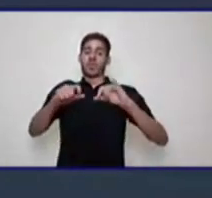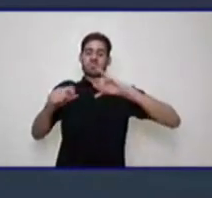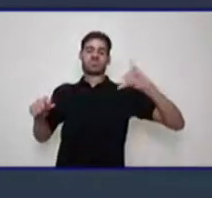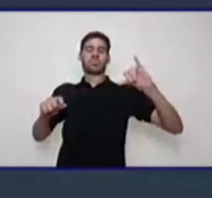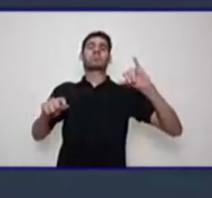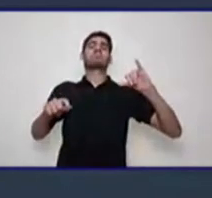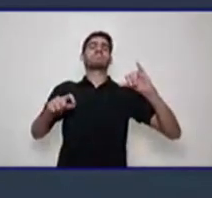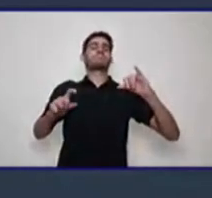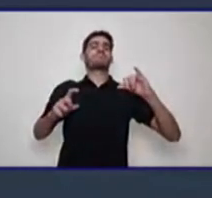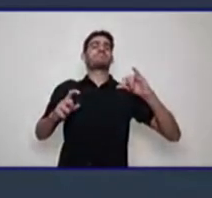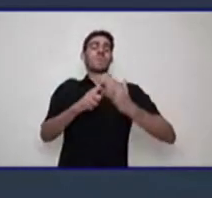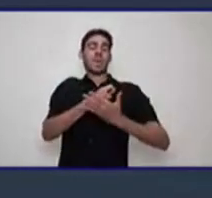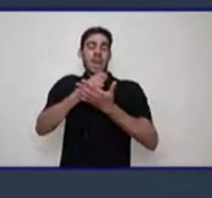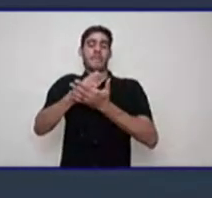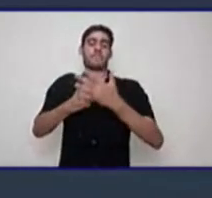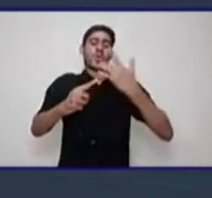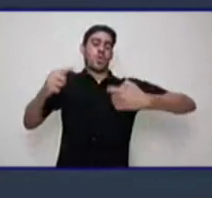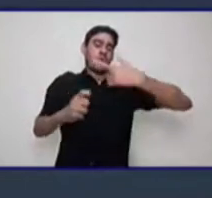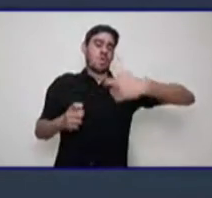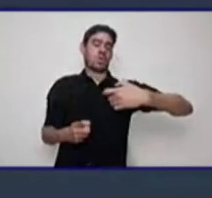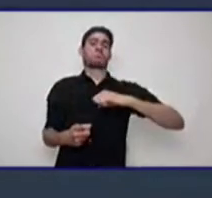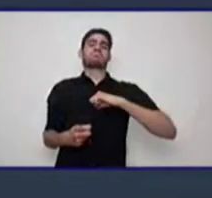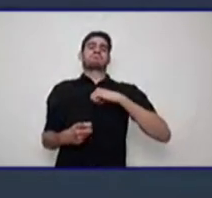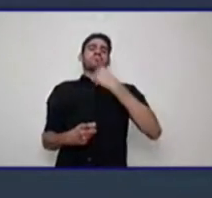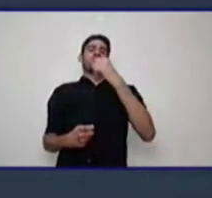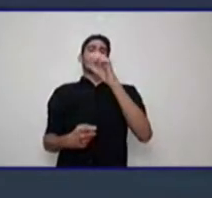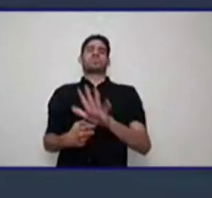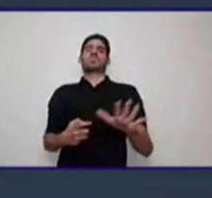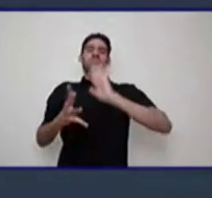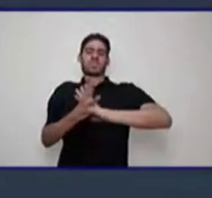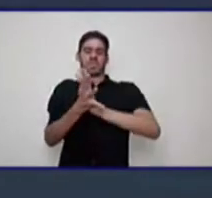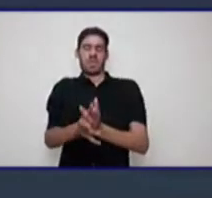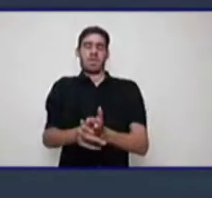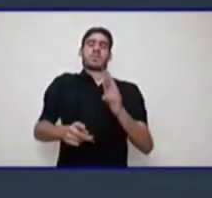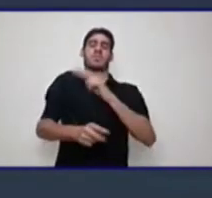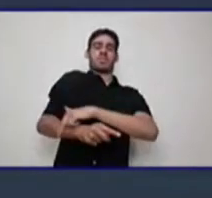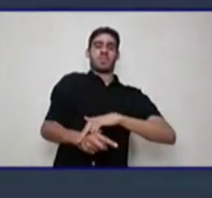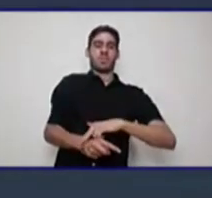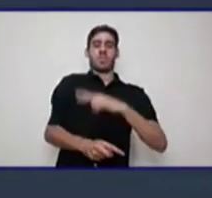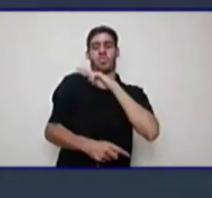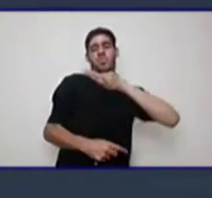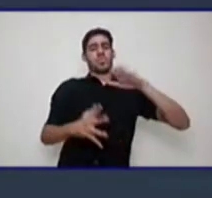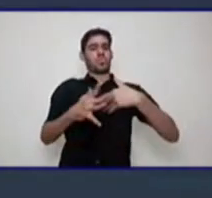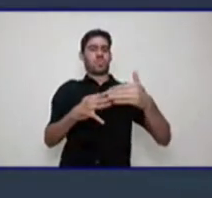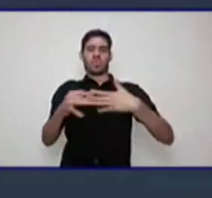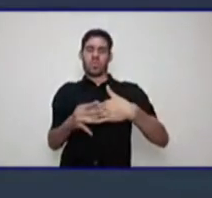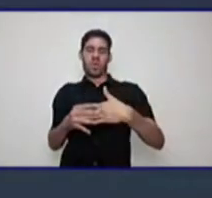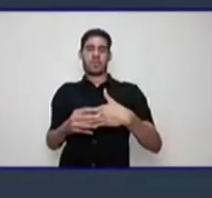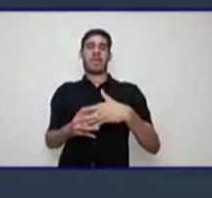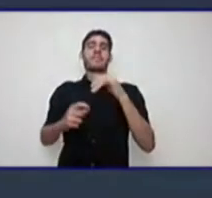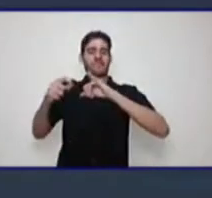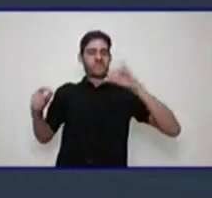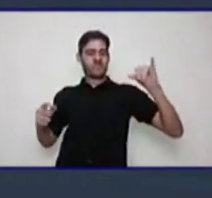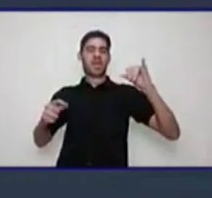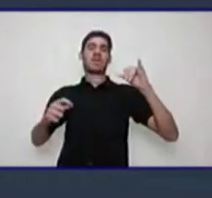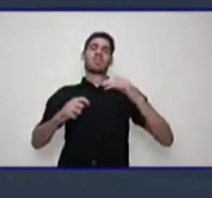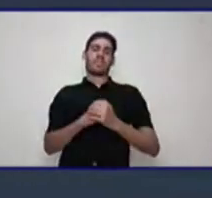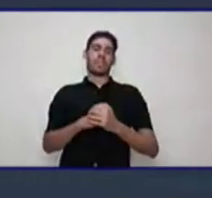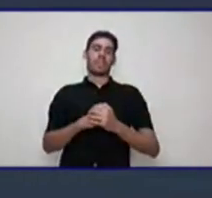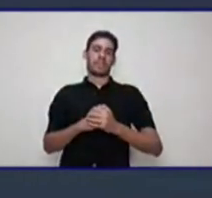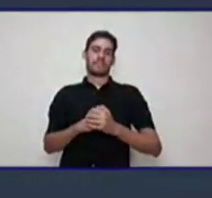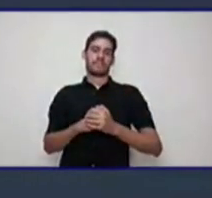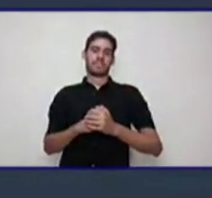de guerra e apologia ao ódio nacional, racial ou religioso, que constitui incitação à